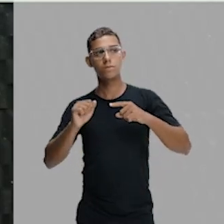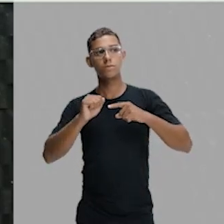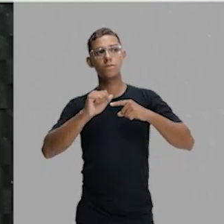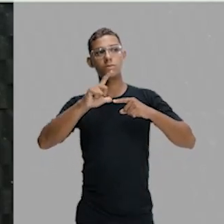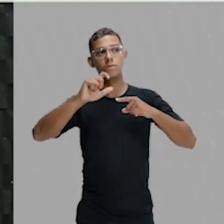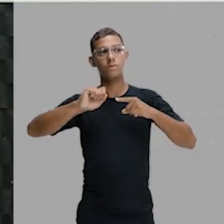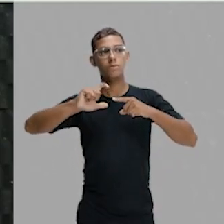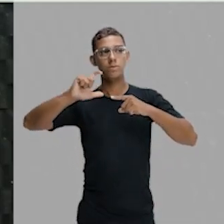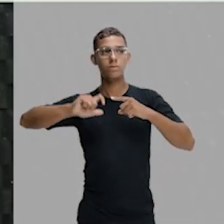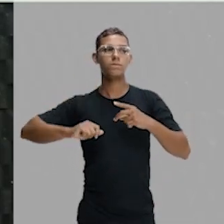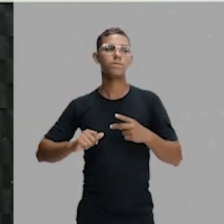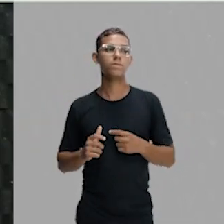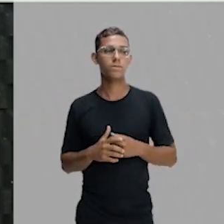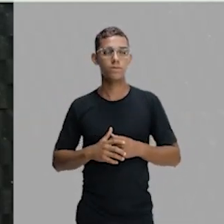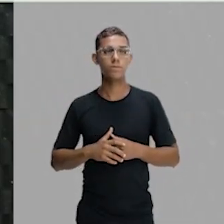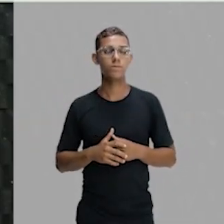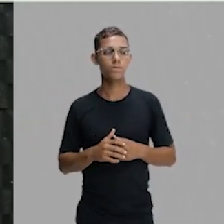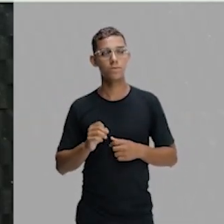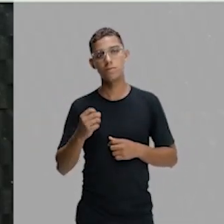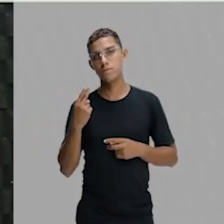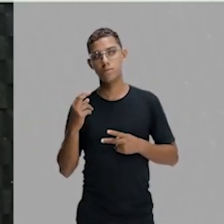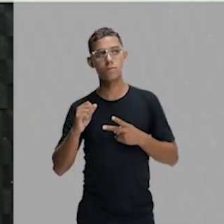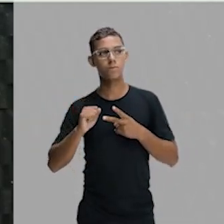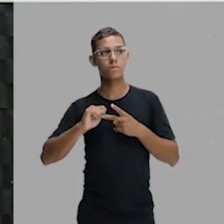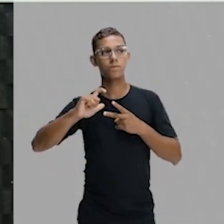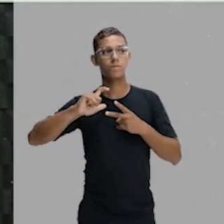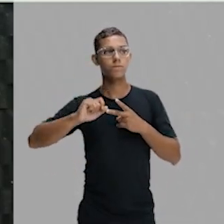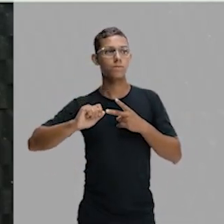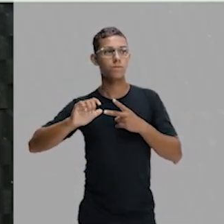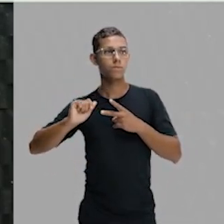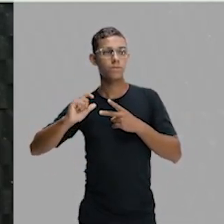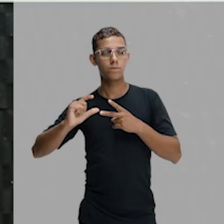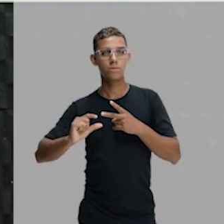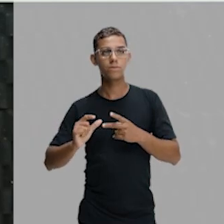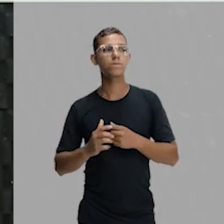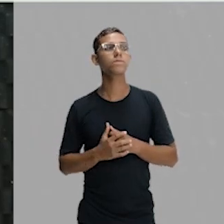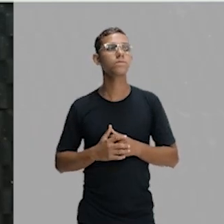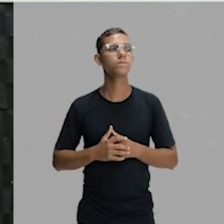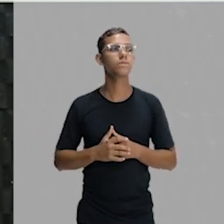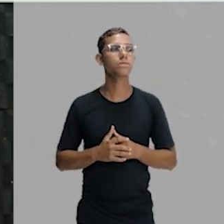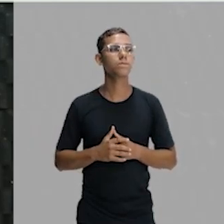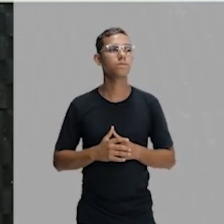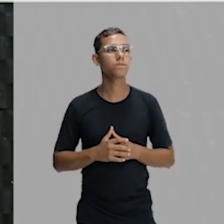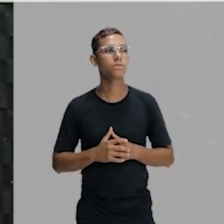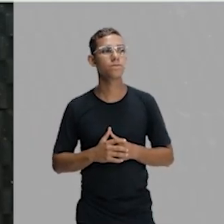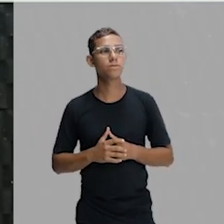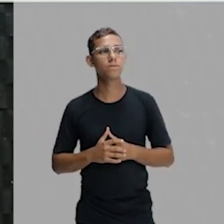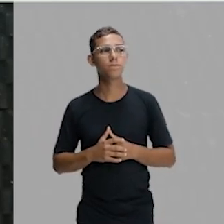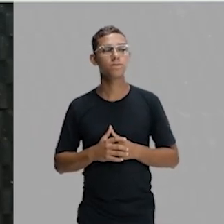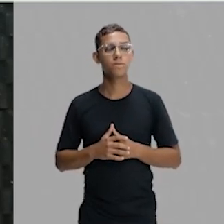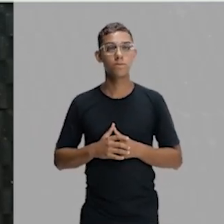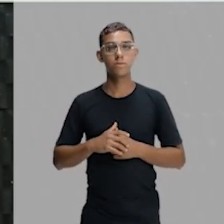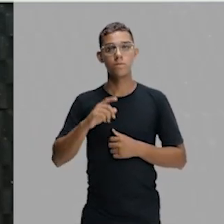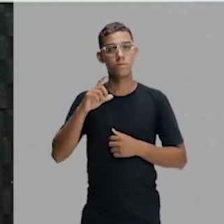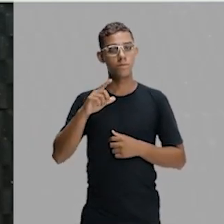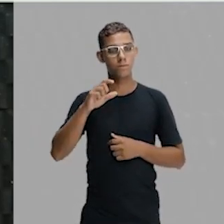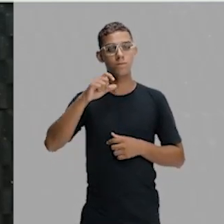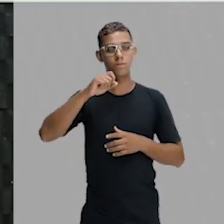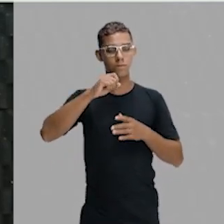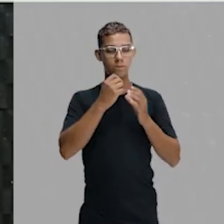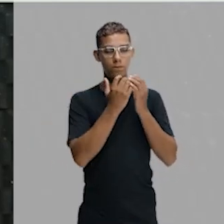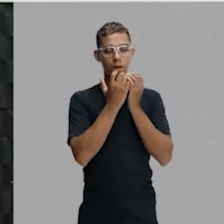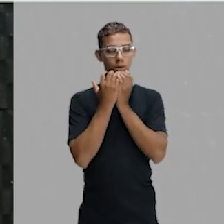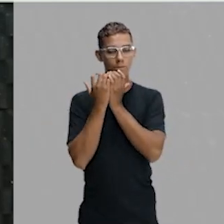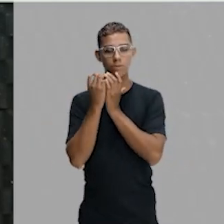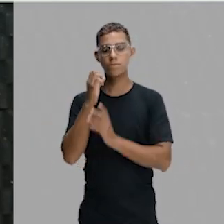ou azão-azinho, vai ter qual tipo de fenótipo? Sementes lisas, certo?